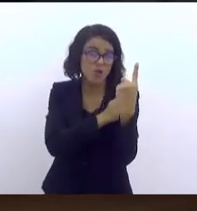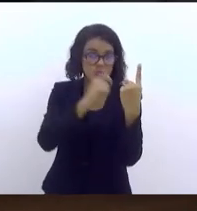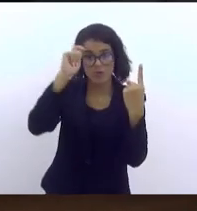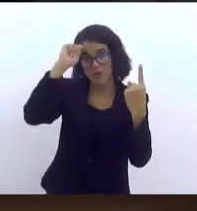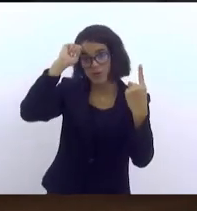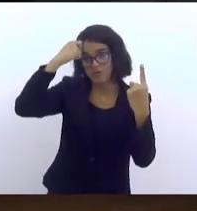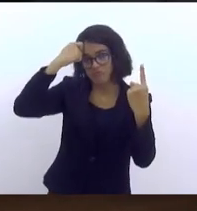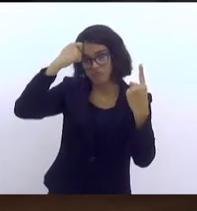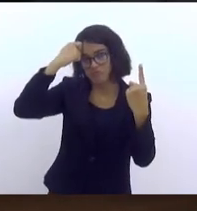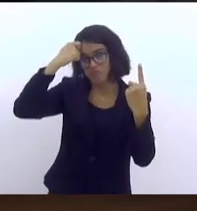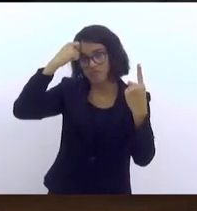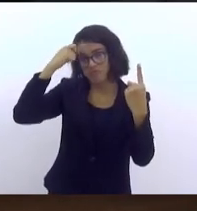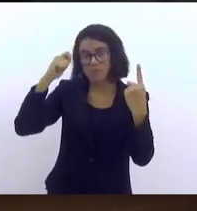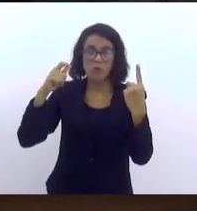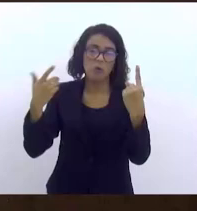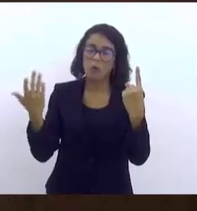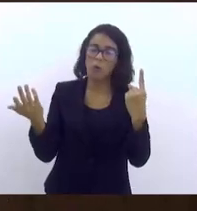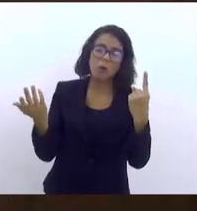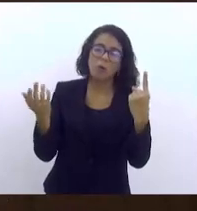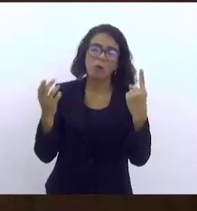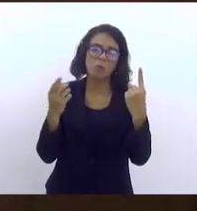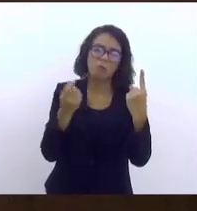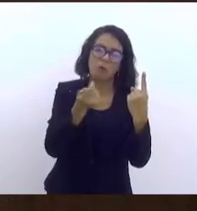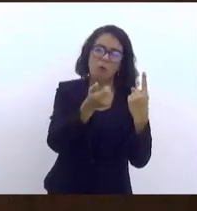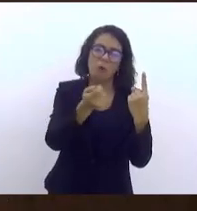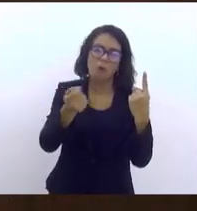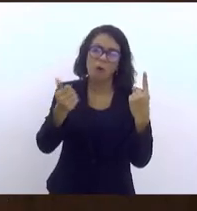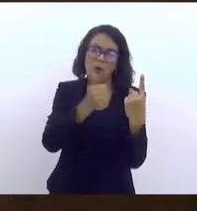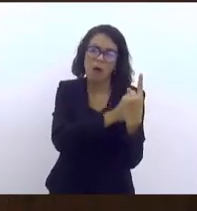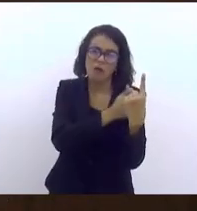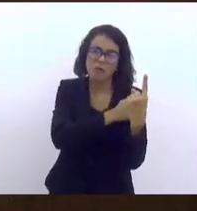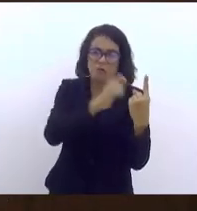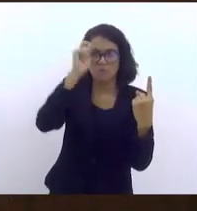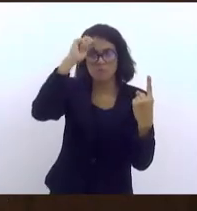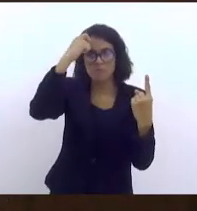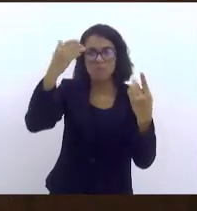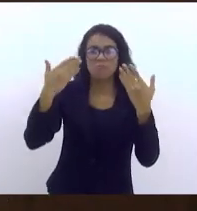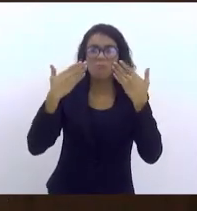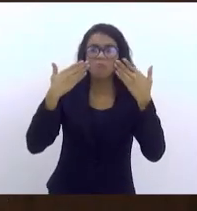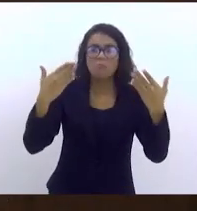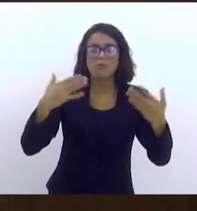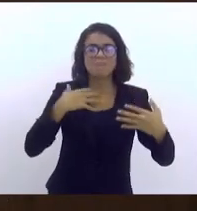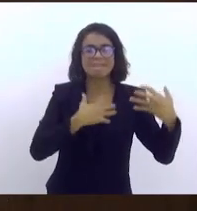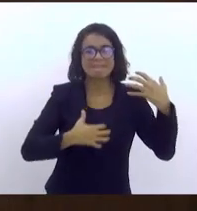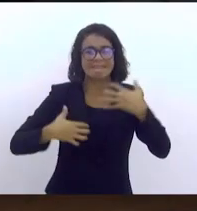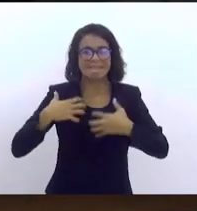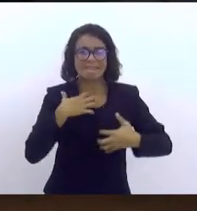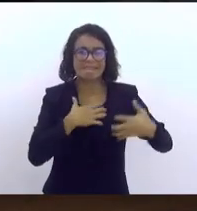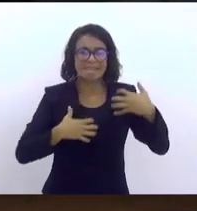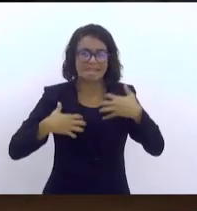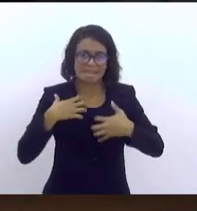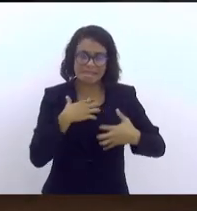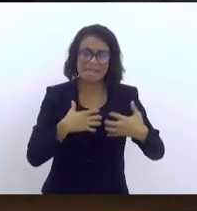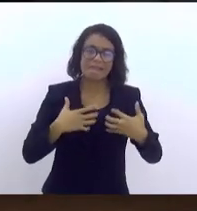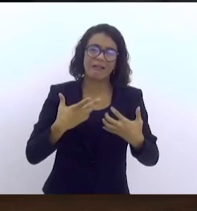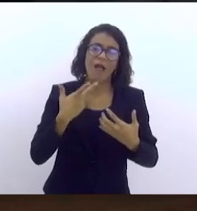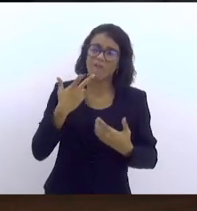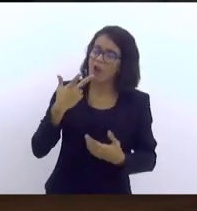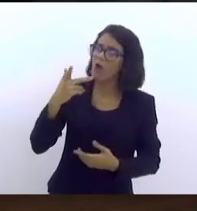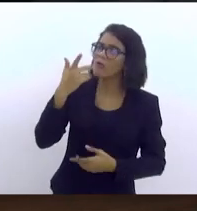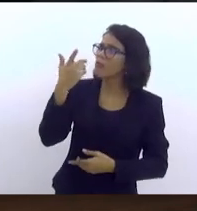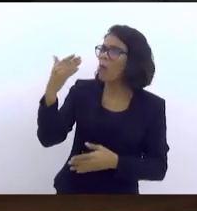nas salas Se não me engano ou um dos poucos e ele demonstrando satisfação com determinado posicionamento dela em aula